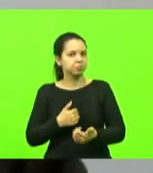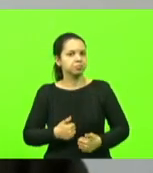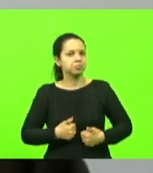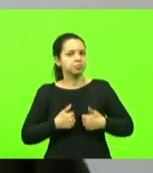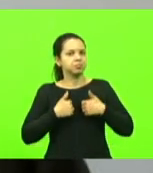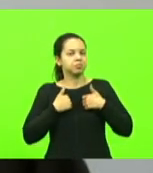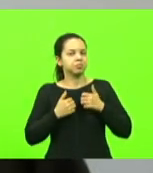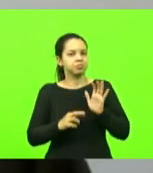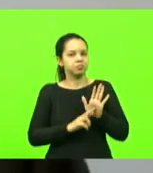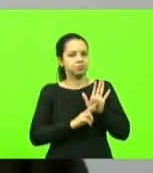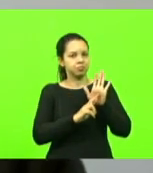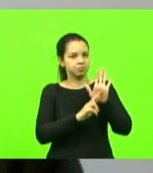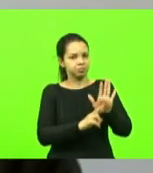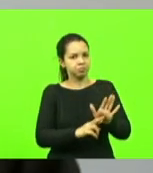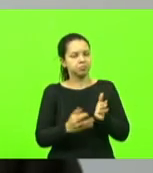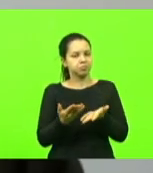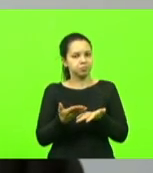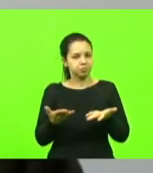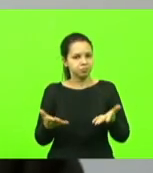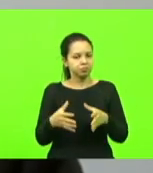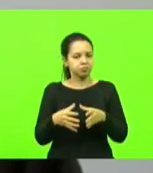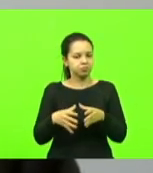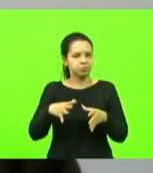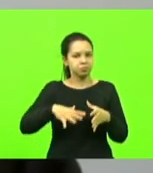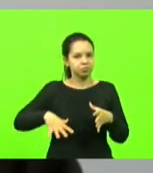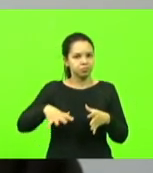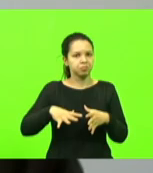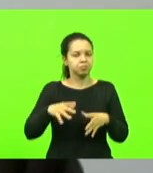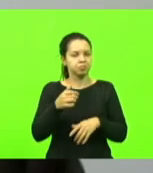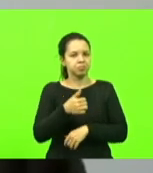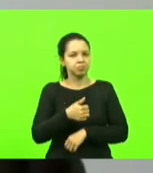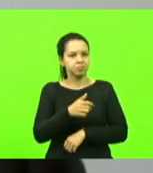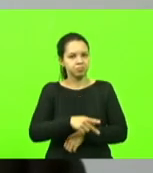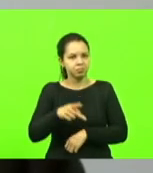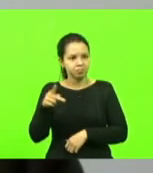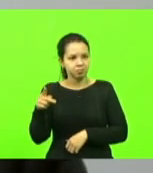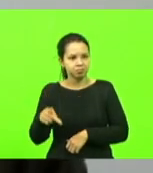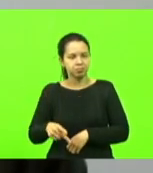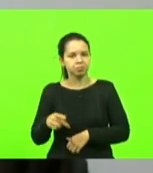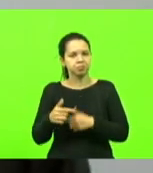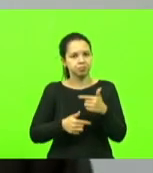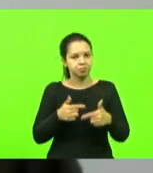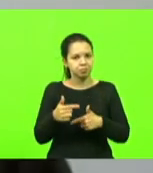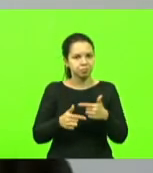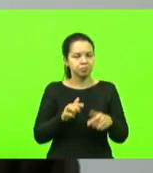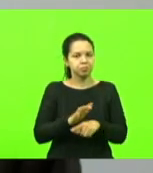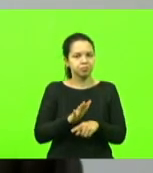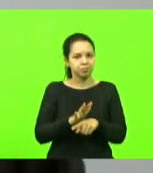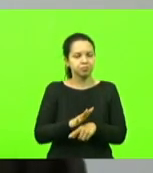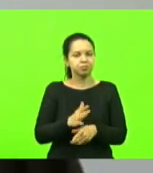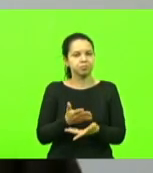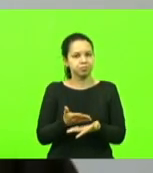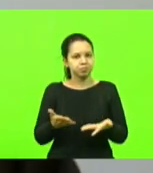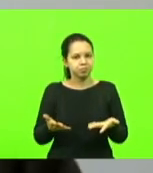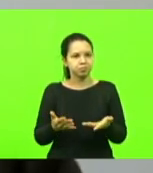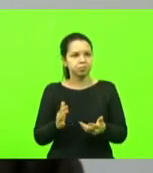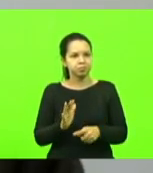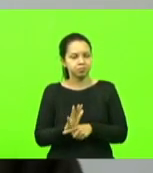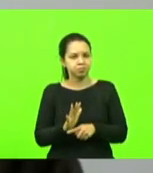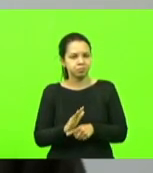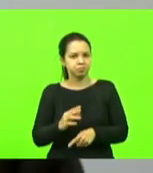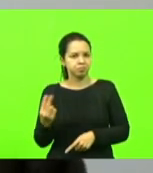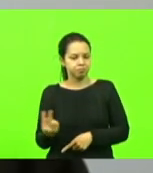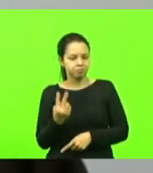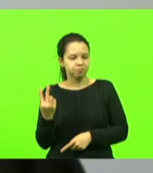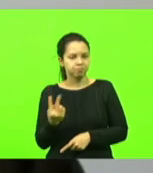numa seara dos professores que fazem tanto pela nossa vida. Aquele que agrega valor, que transforma, só